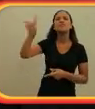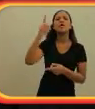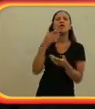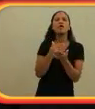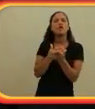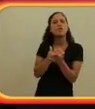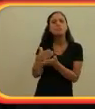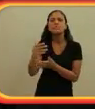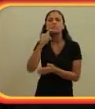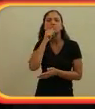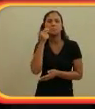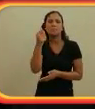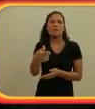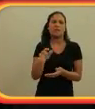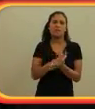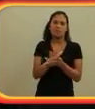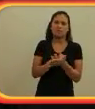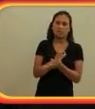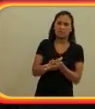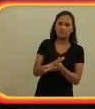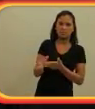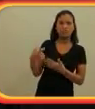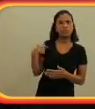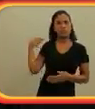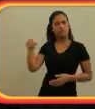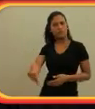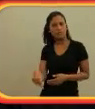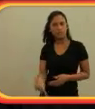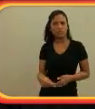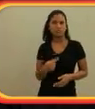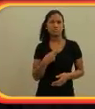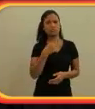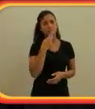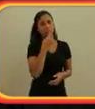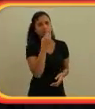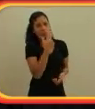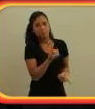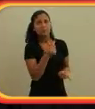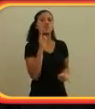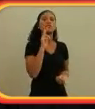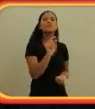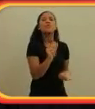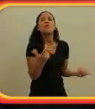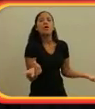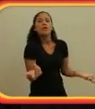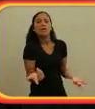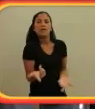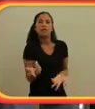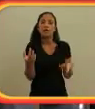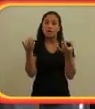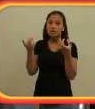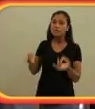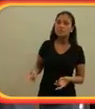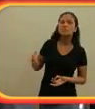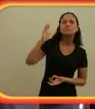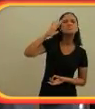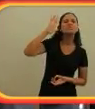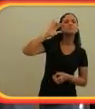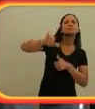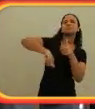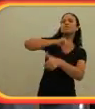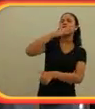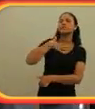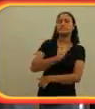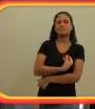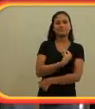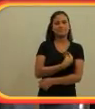gente vai começar sem pagar nada e eu venho aqui. Aí eu falei, bom, vamos